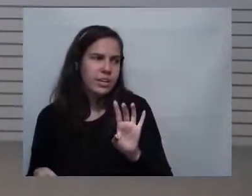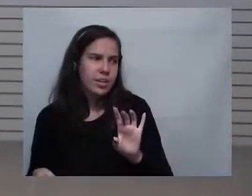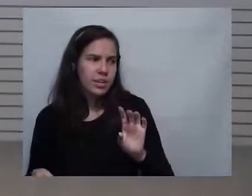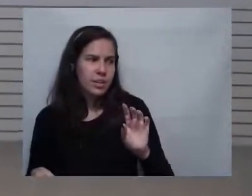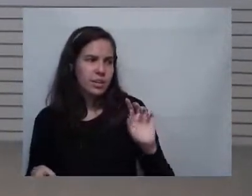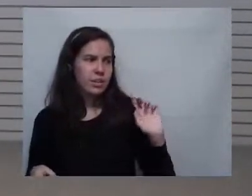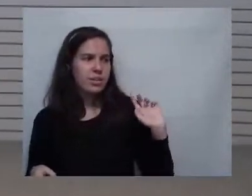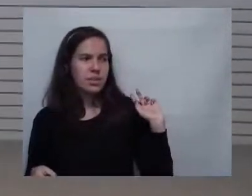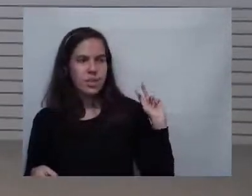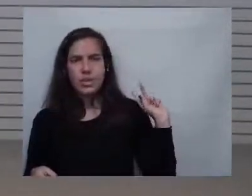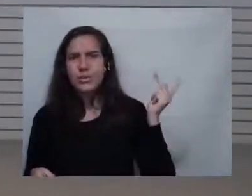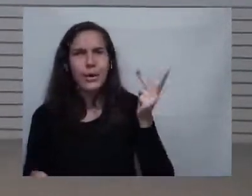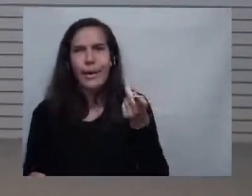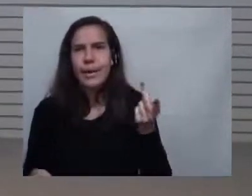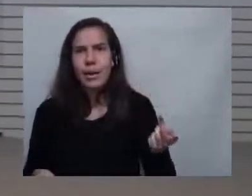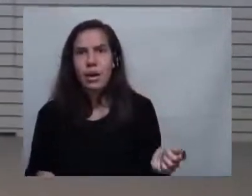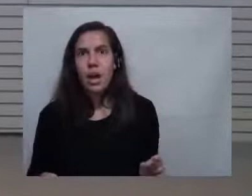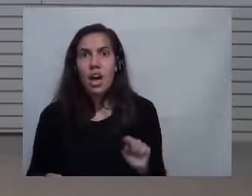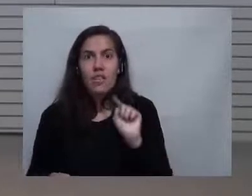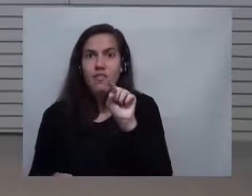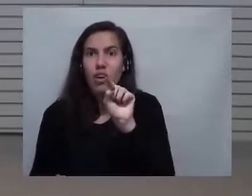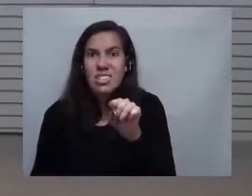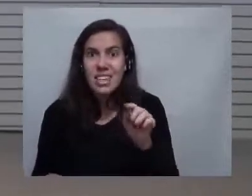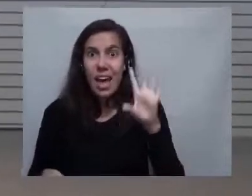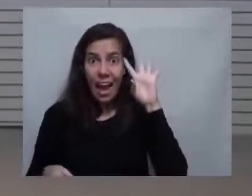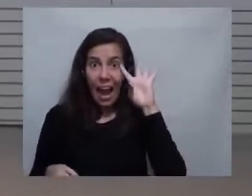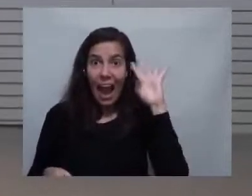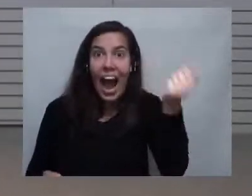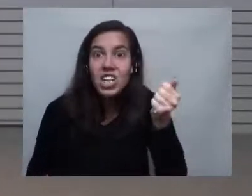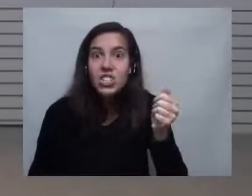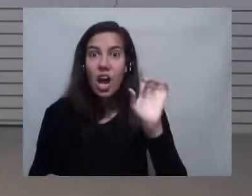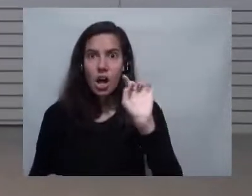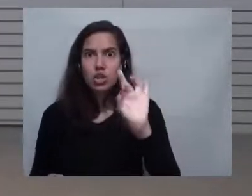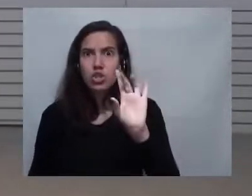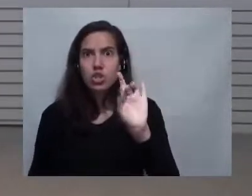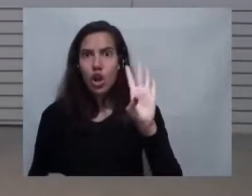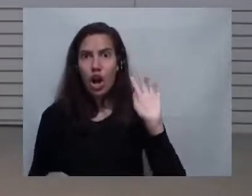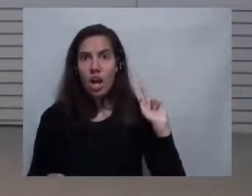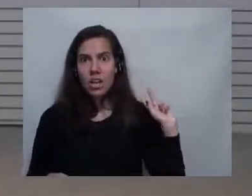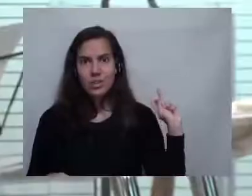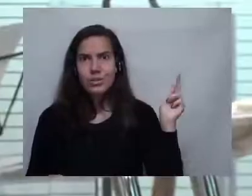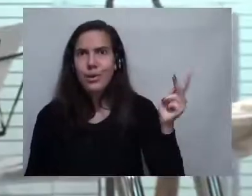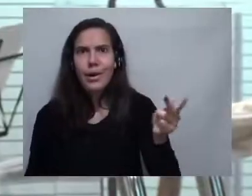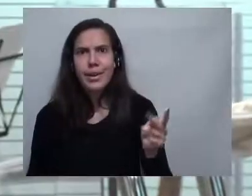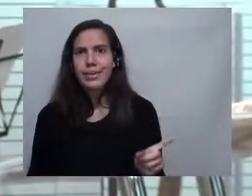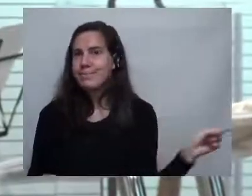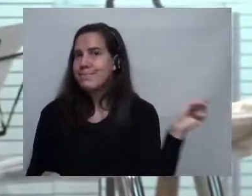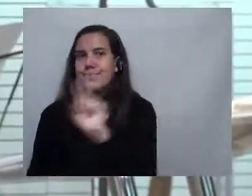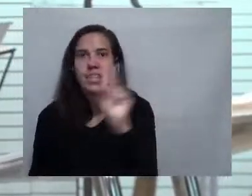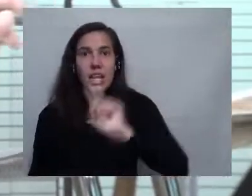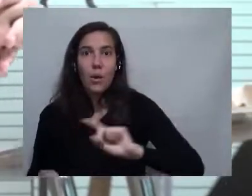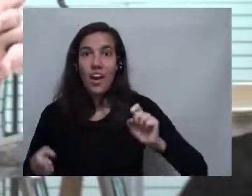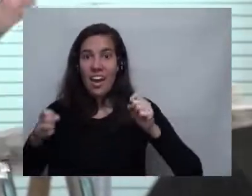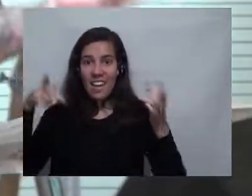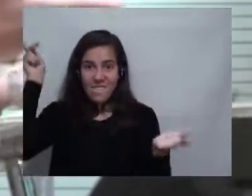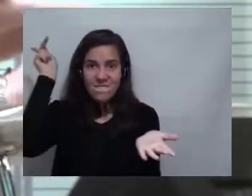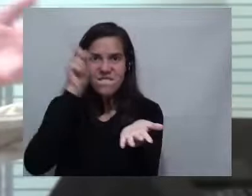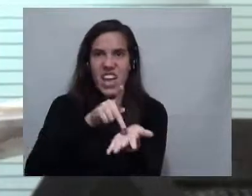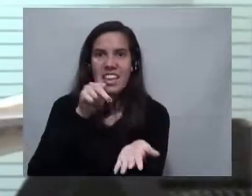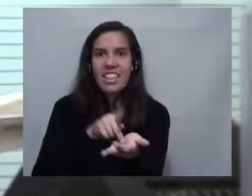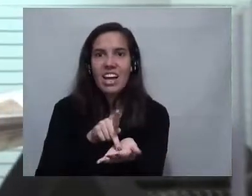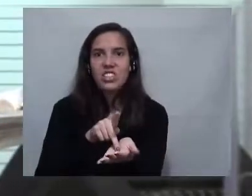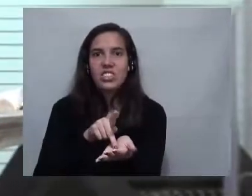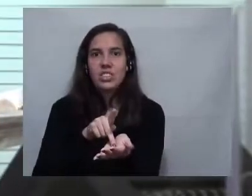bom então como ficou disse já que é discurso disfarçamos os discursos a moça discurso